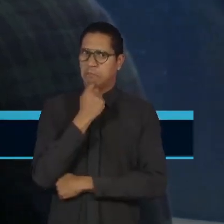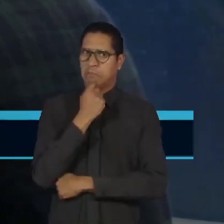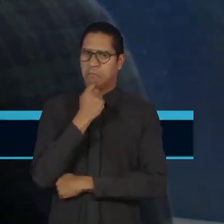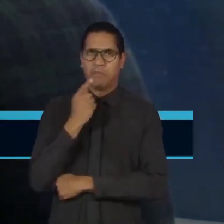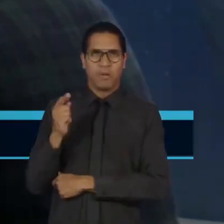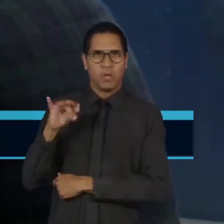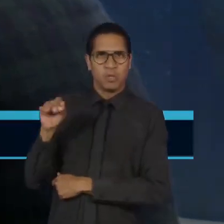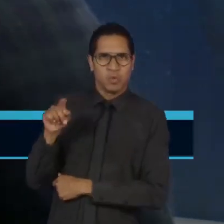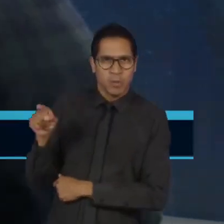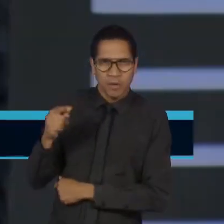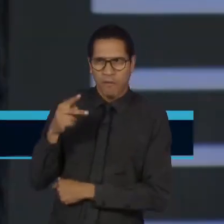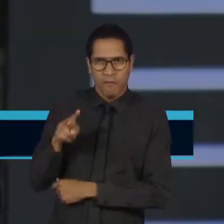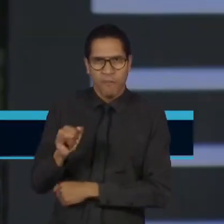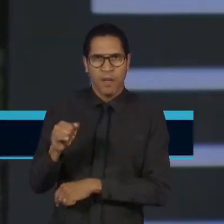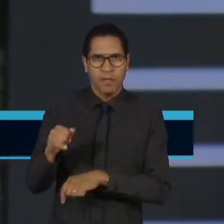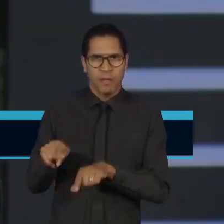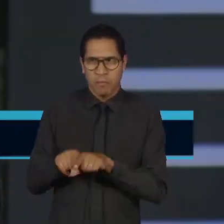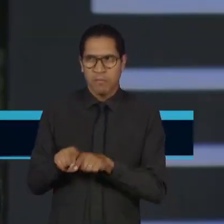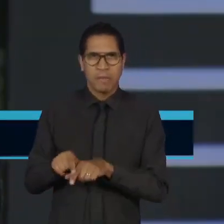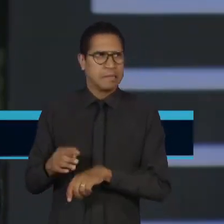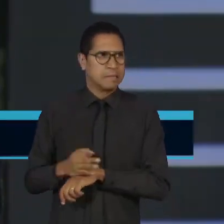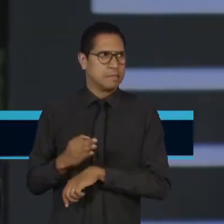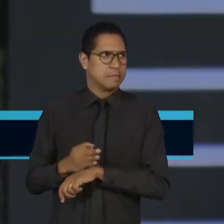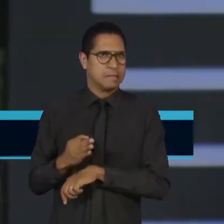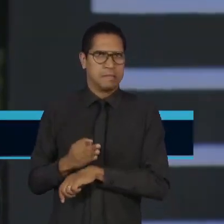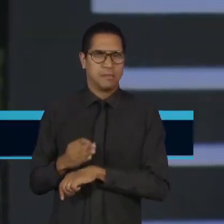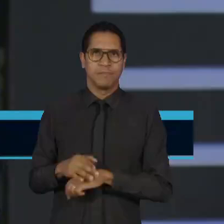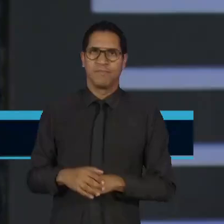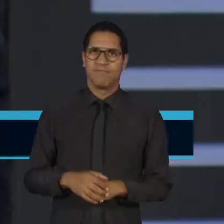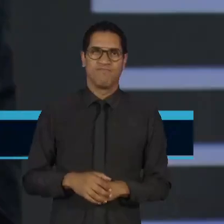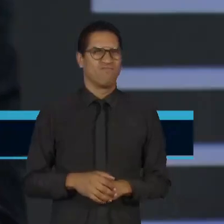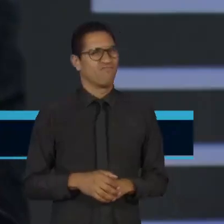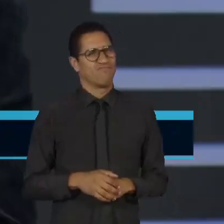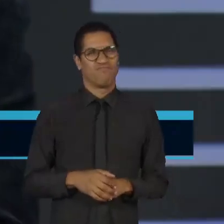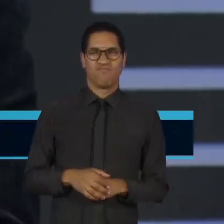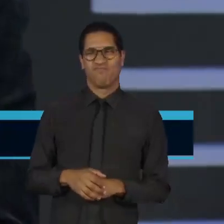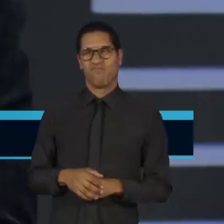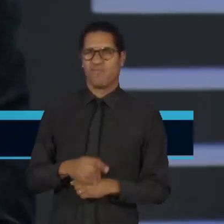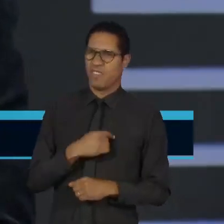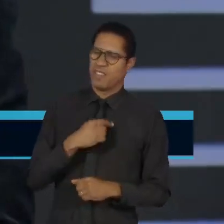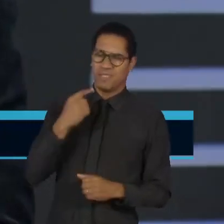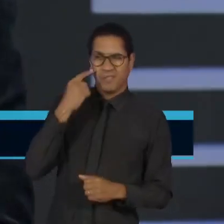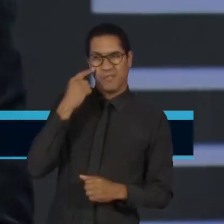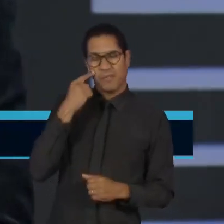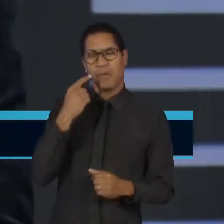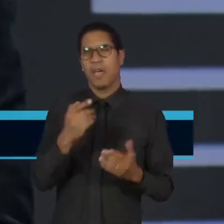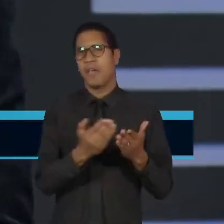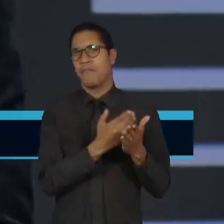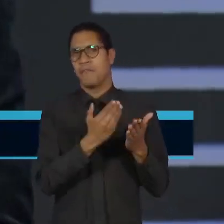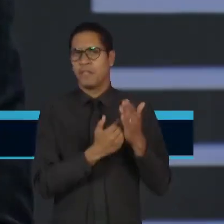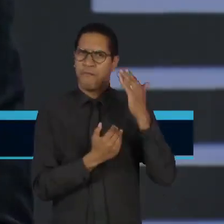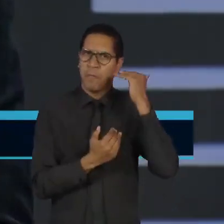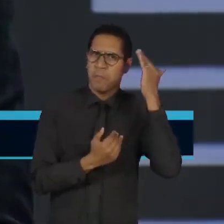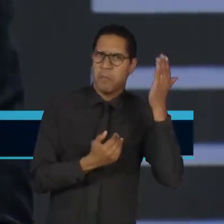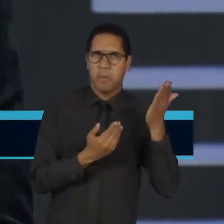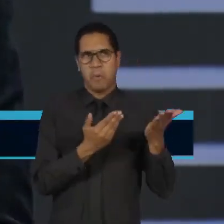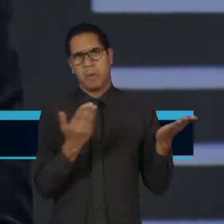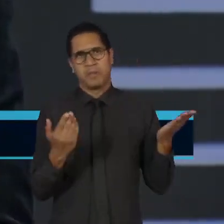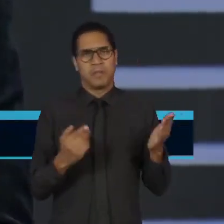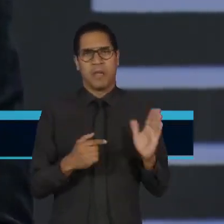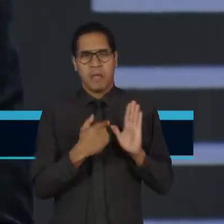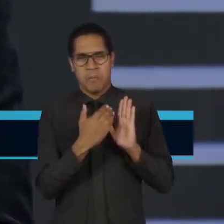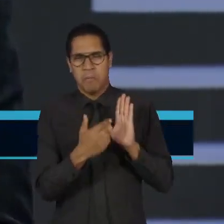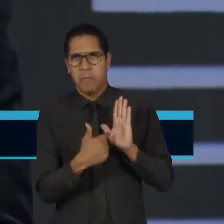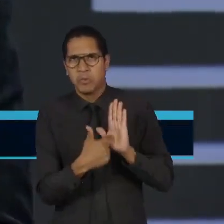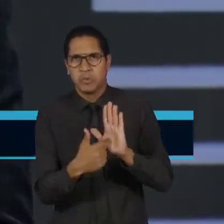tanta pressão? Pegou pesado. Achei uma imagem assim que não condiz muito com a Economist, né? O Biden,